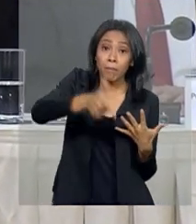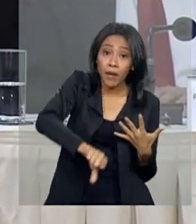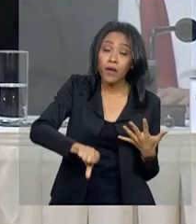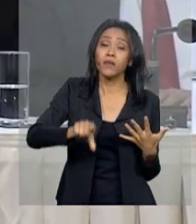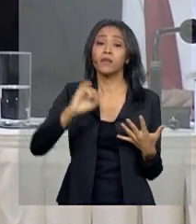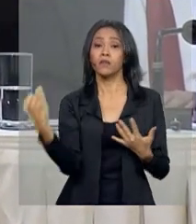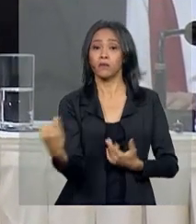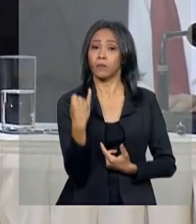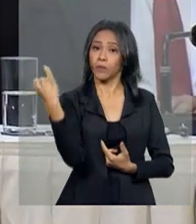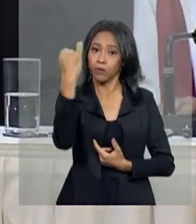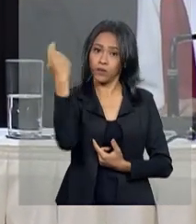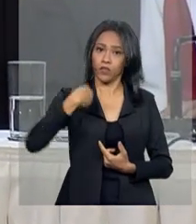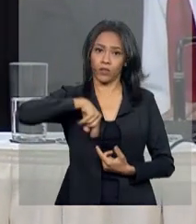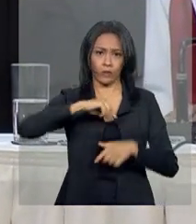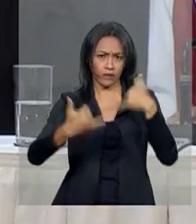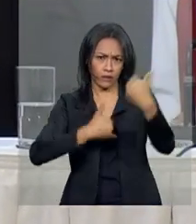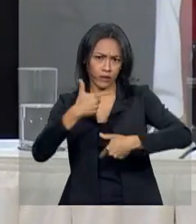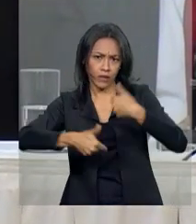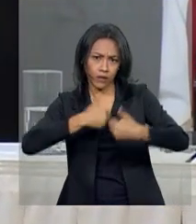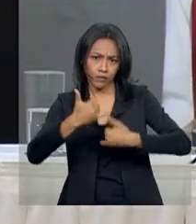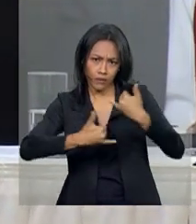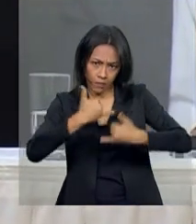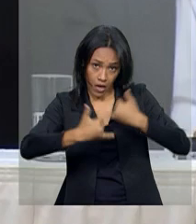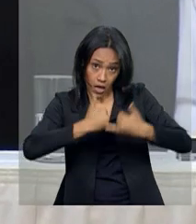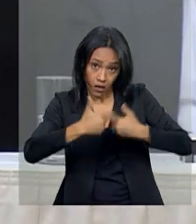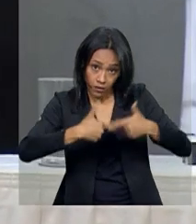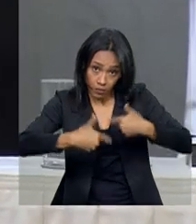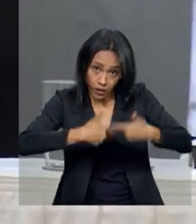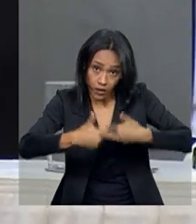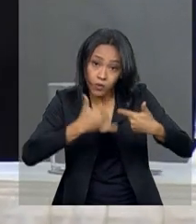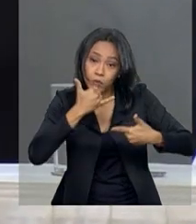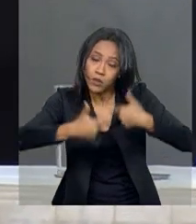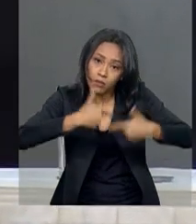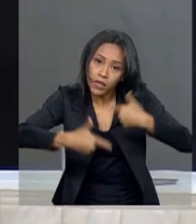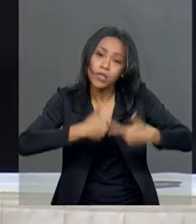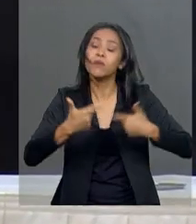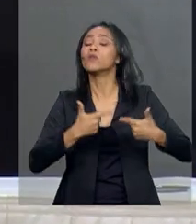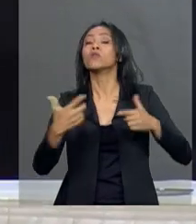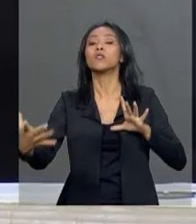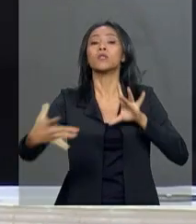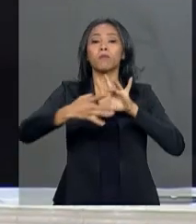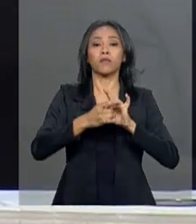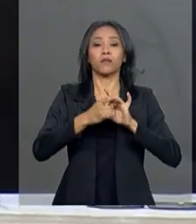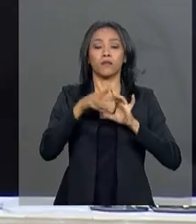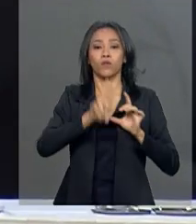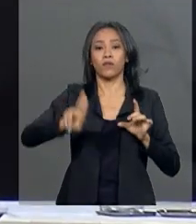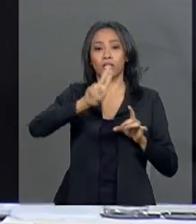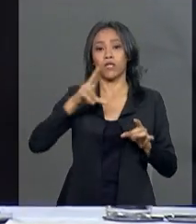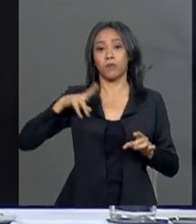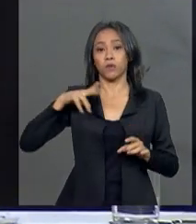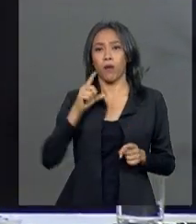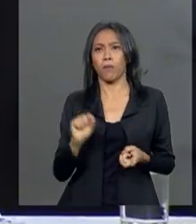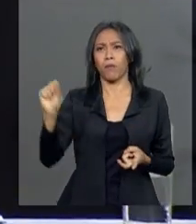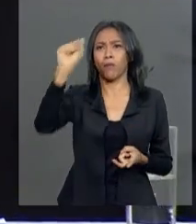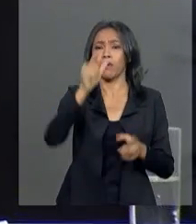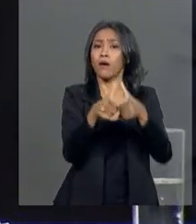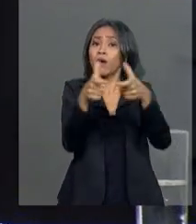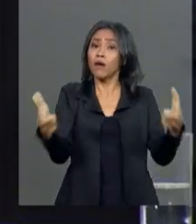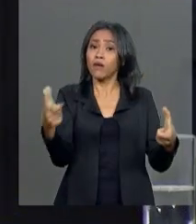que trabalhemos em conjunto com as universidades privadas, porque a grande maioria dos professores